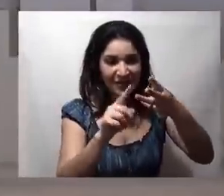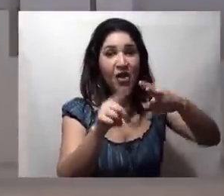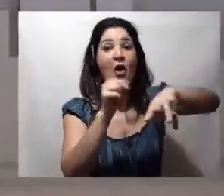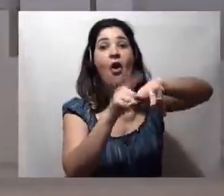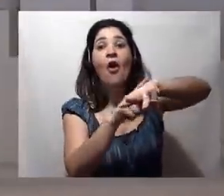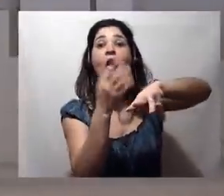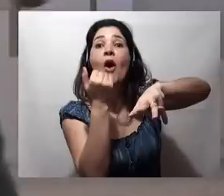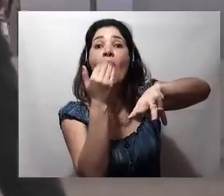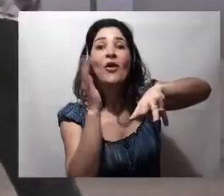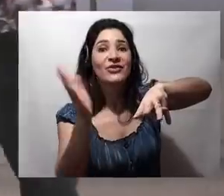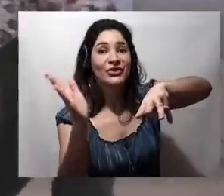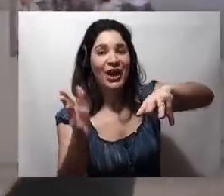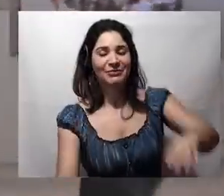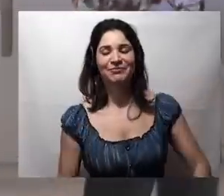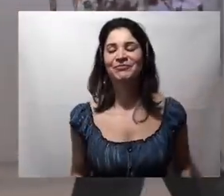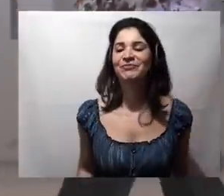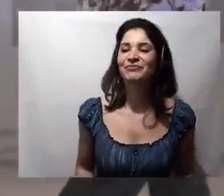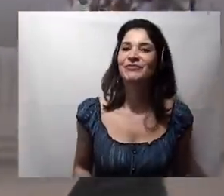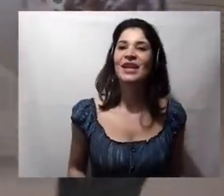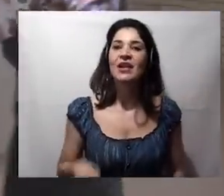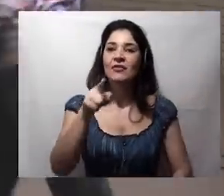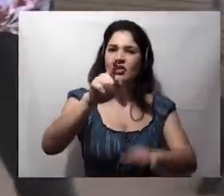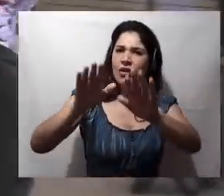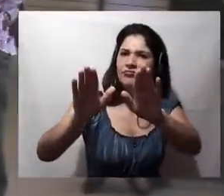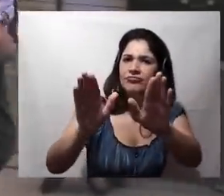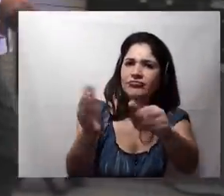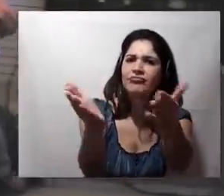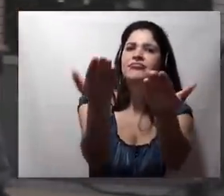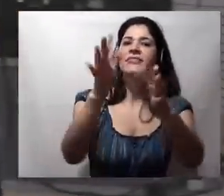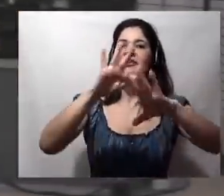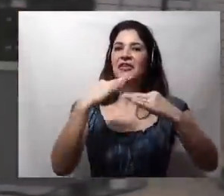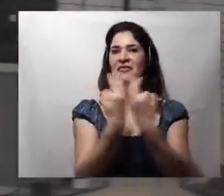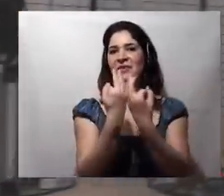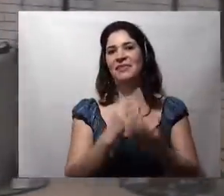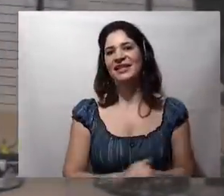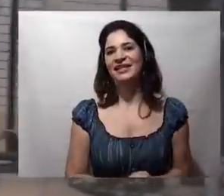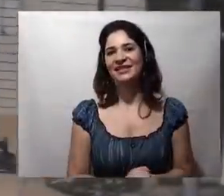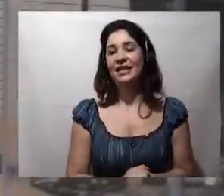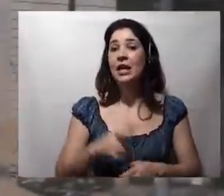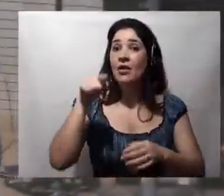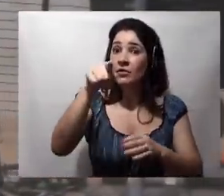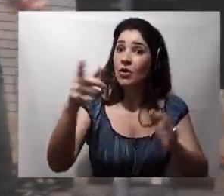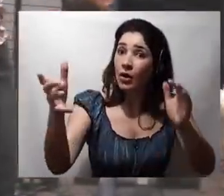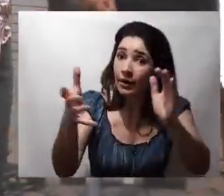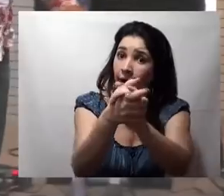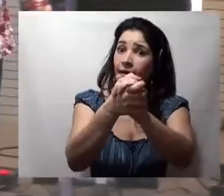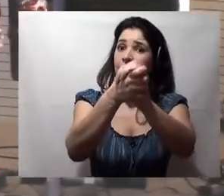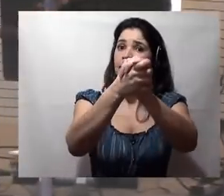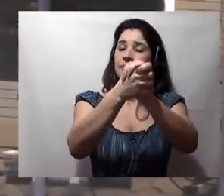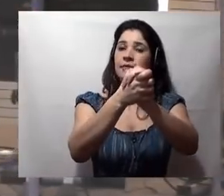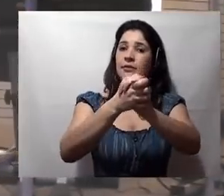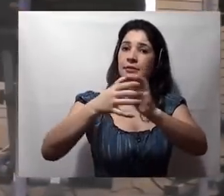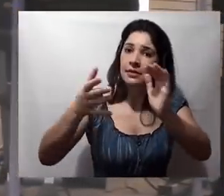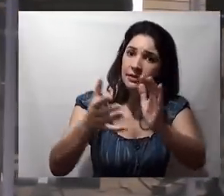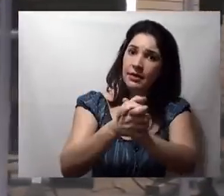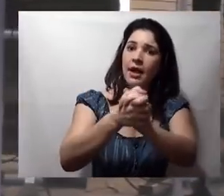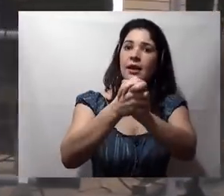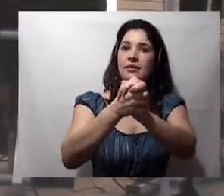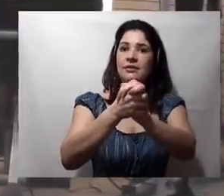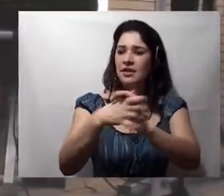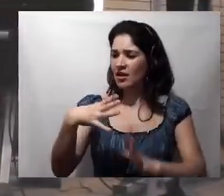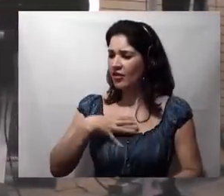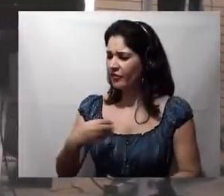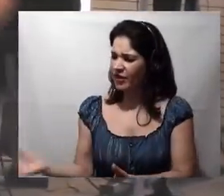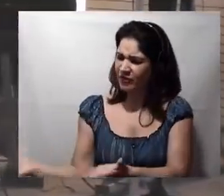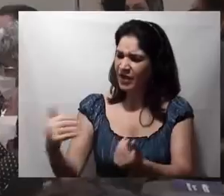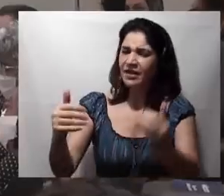hora de comer a revista na sua família casa em casa da em